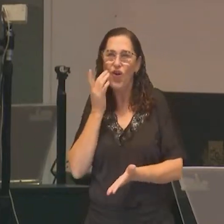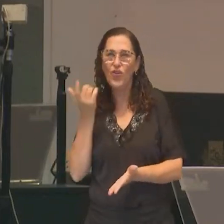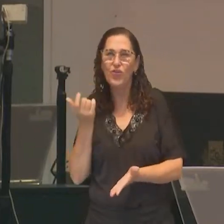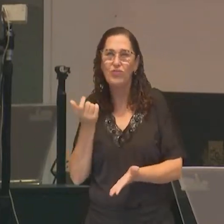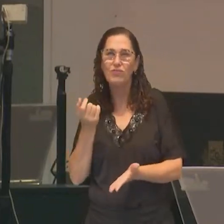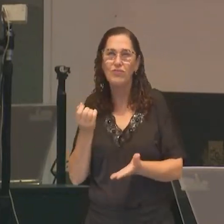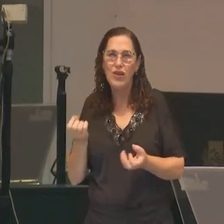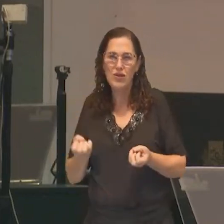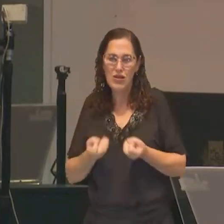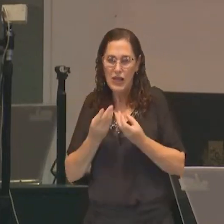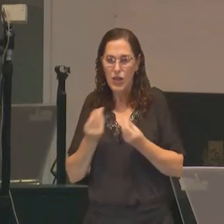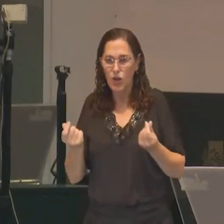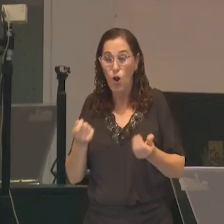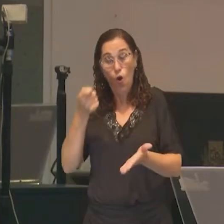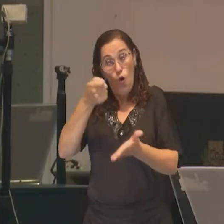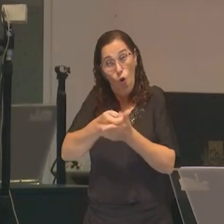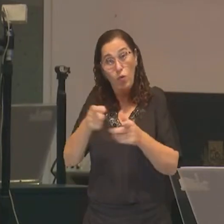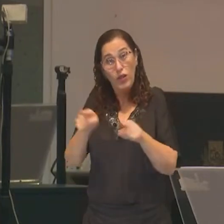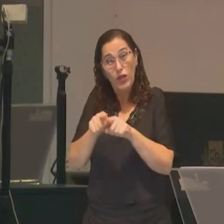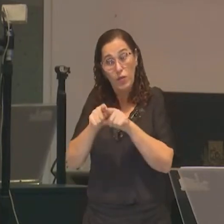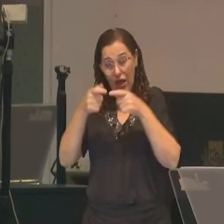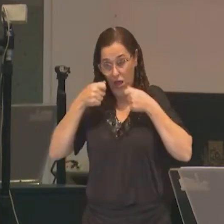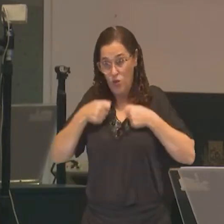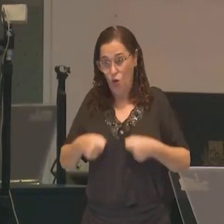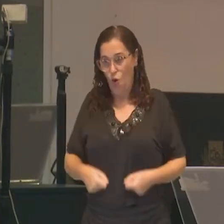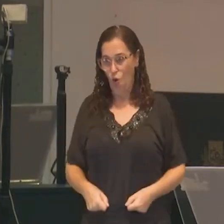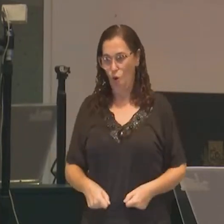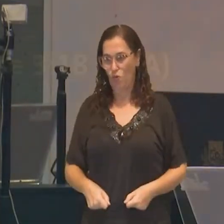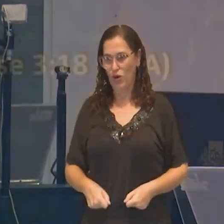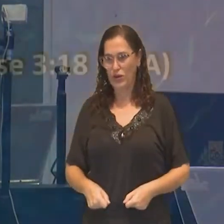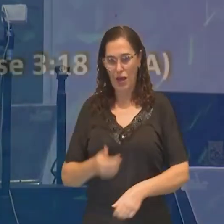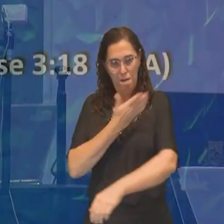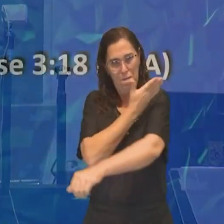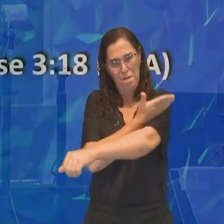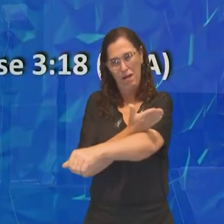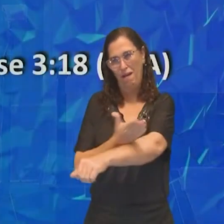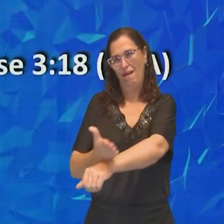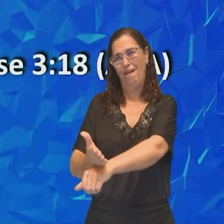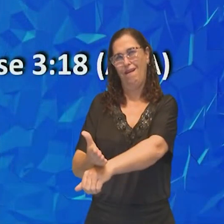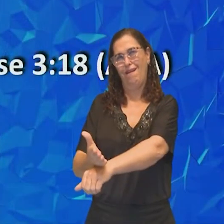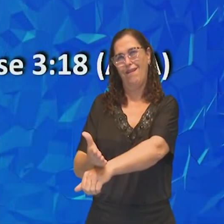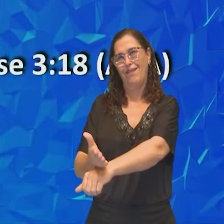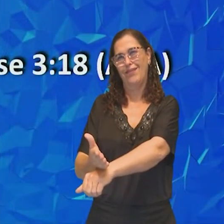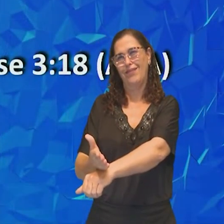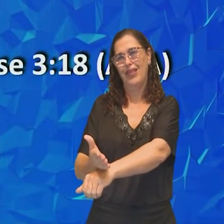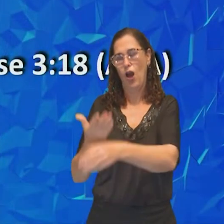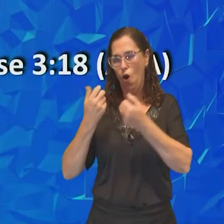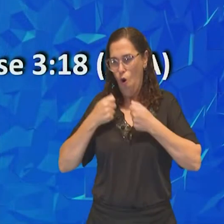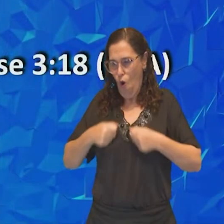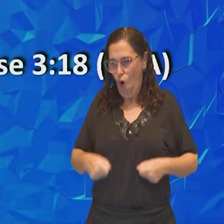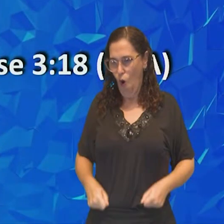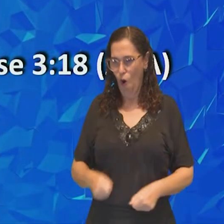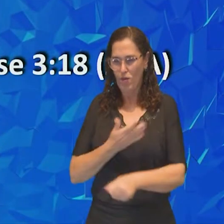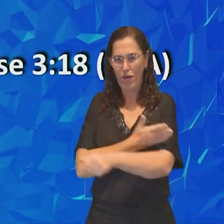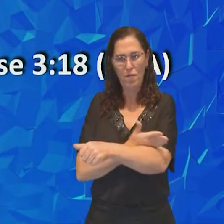olha, compre também as roupas brancas. Roupas